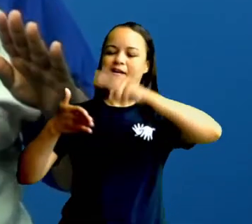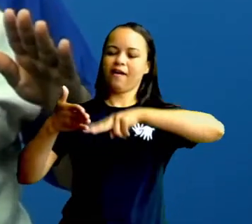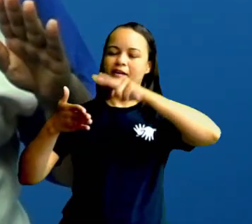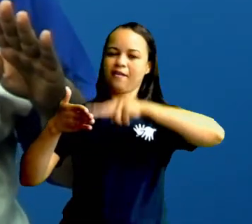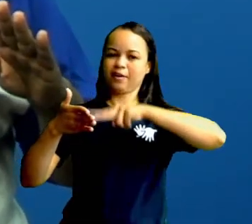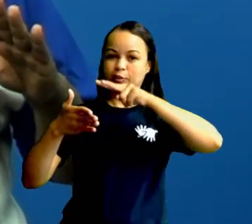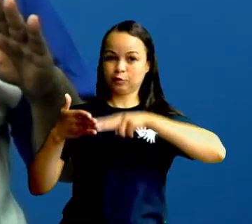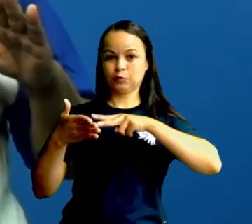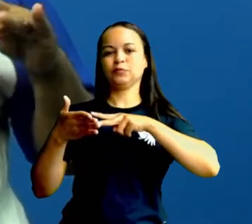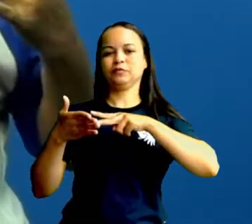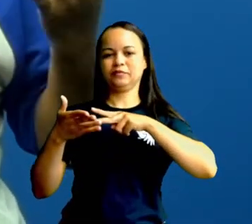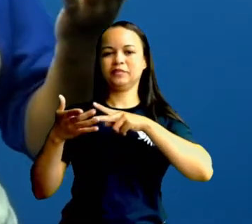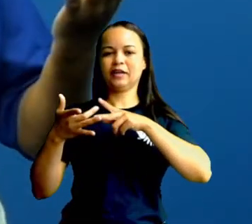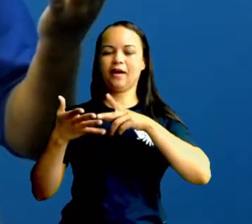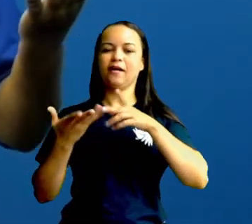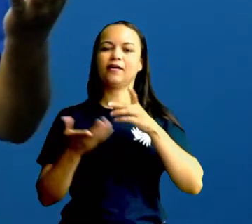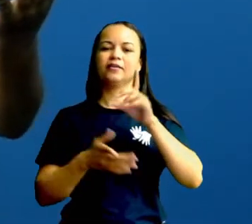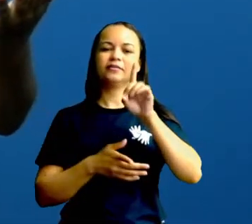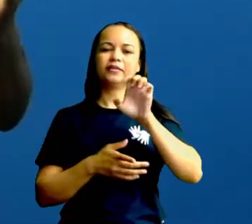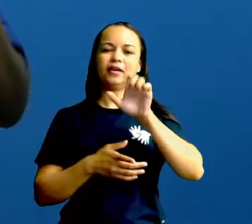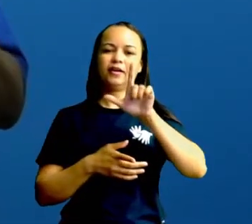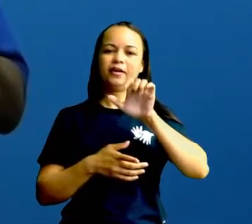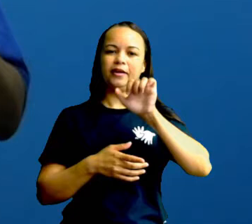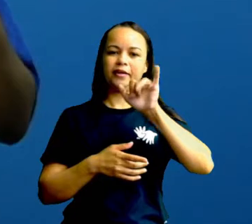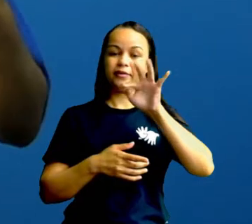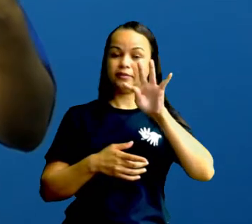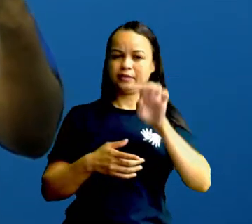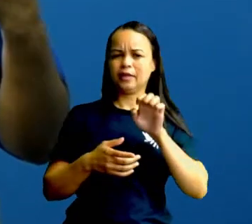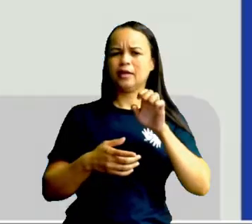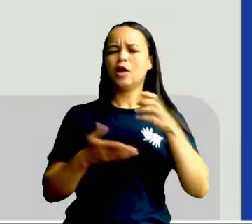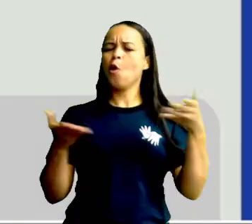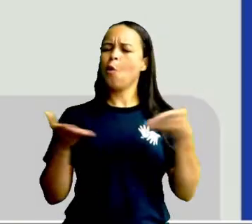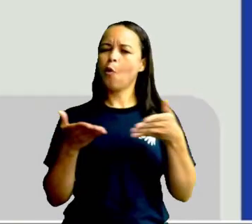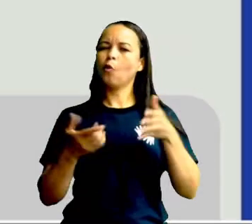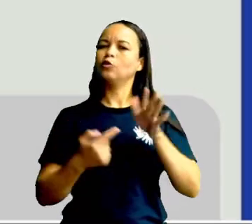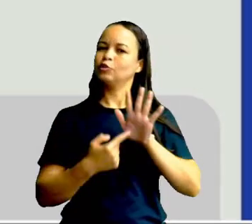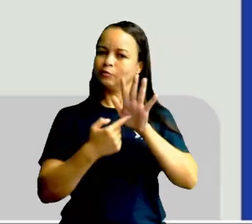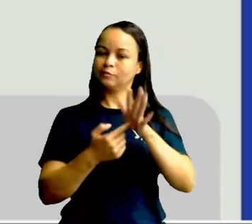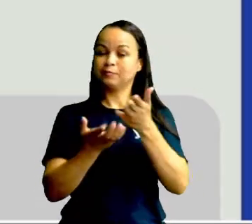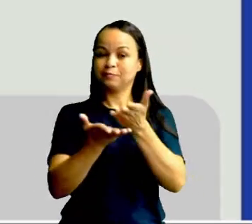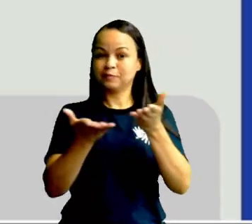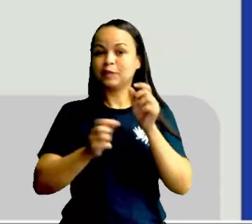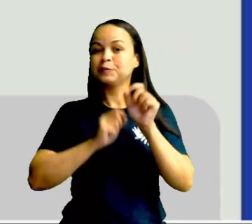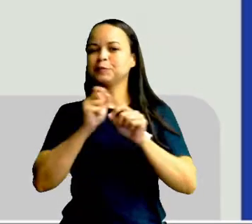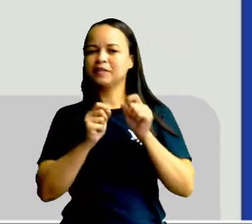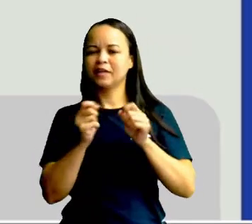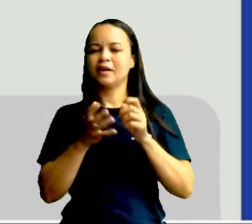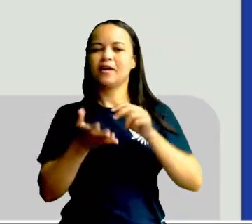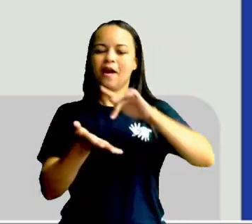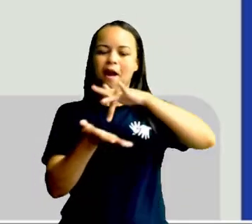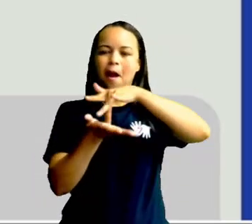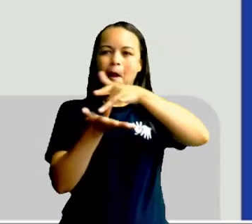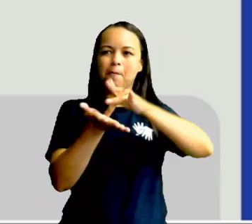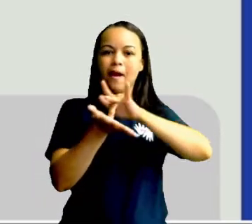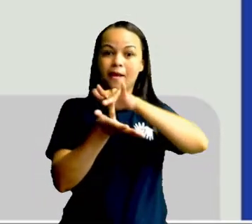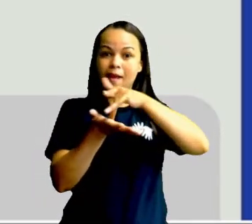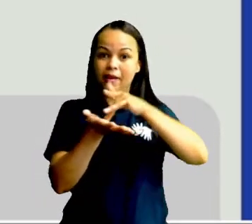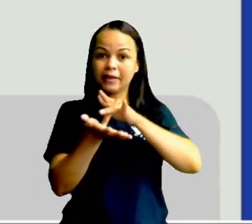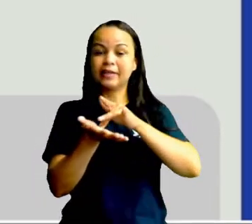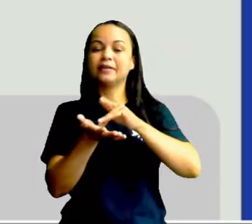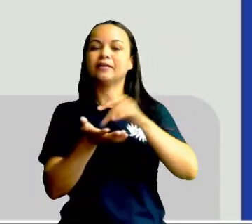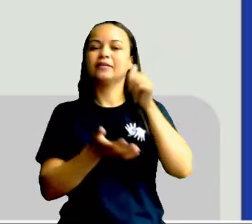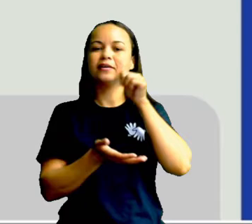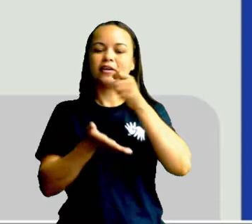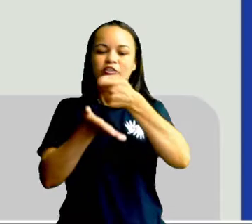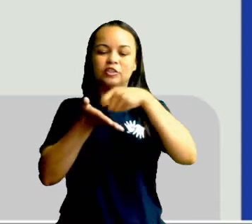nossa leitura de leite. E hoje eu trouxe propositalmente a bailarina de Cecília